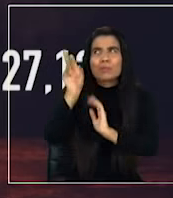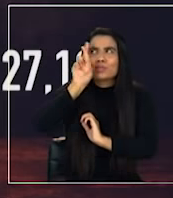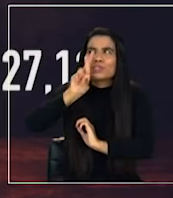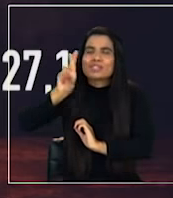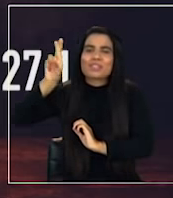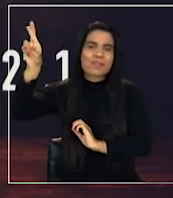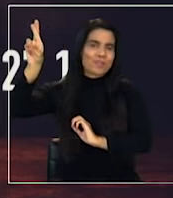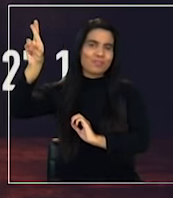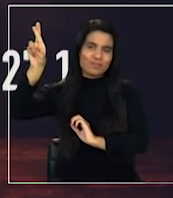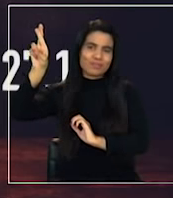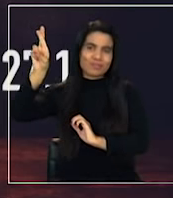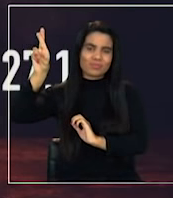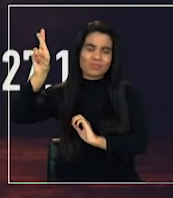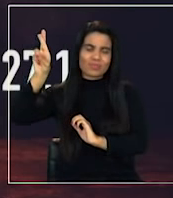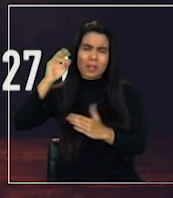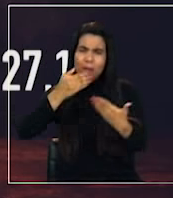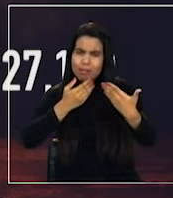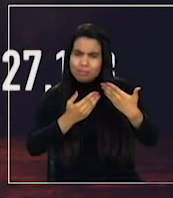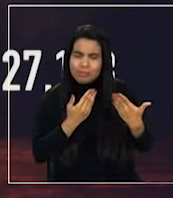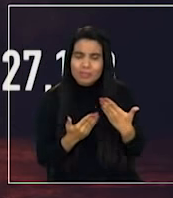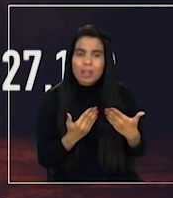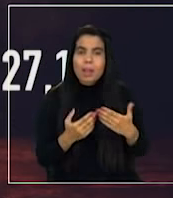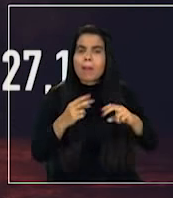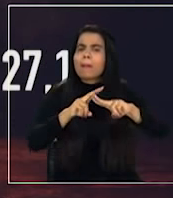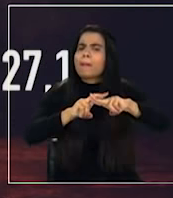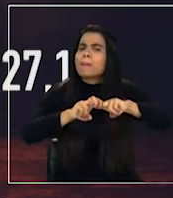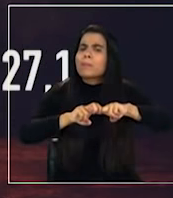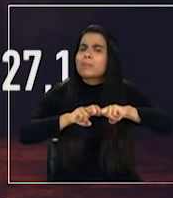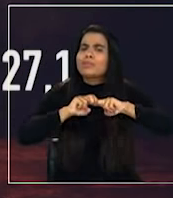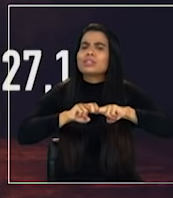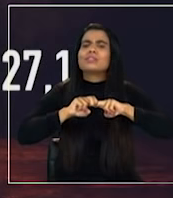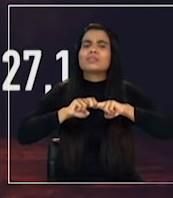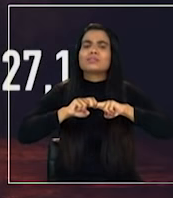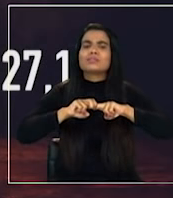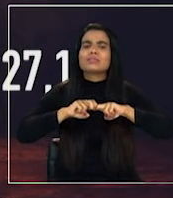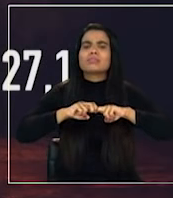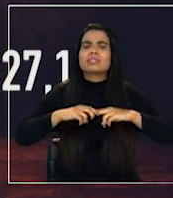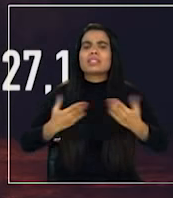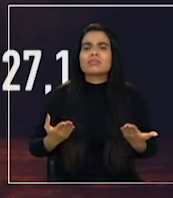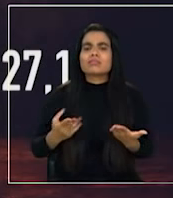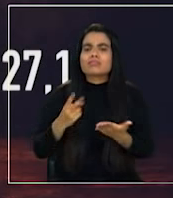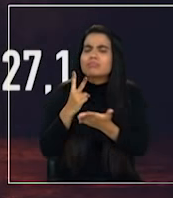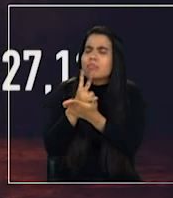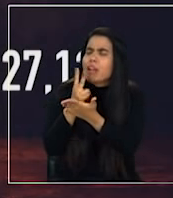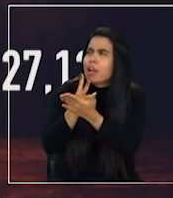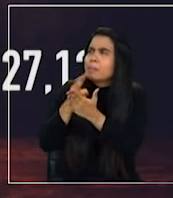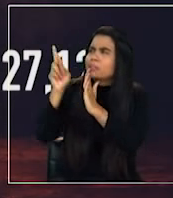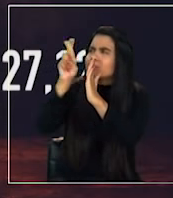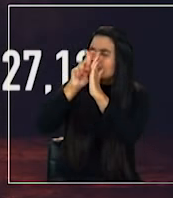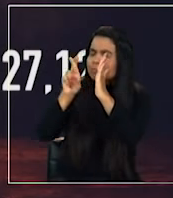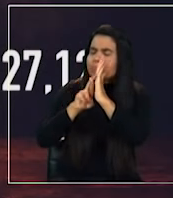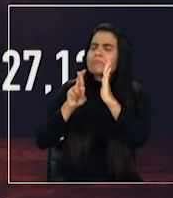fino. Por isso estimo todos os teus preceitos